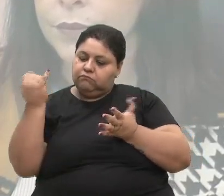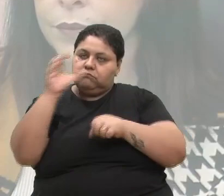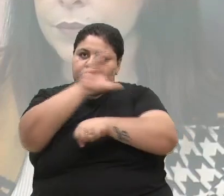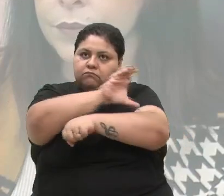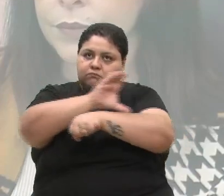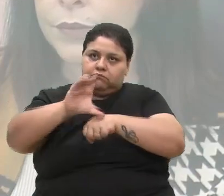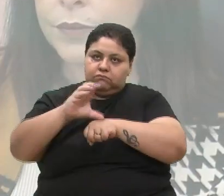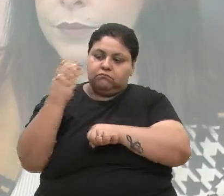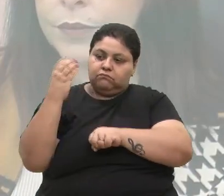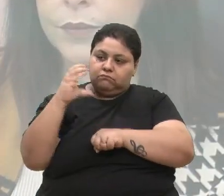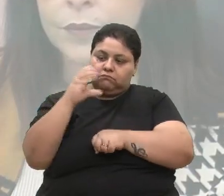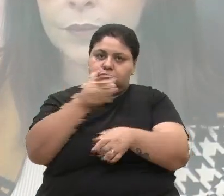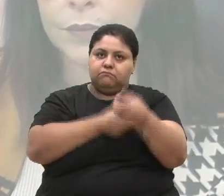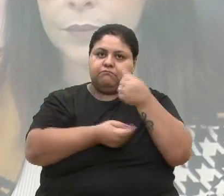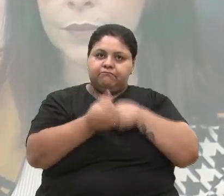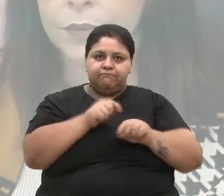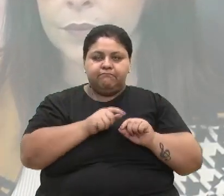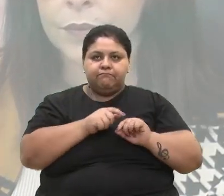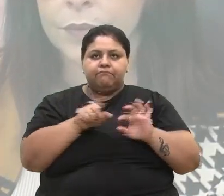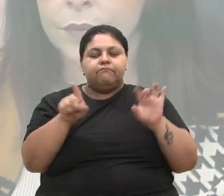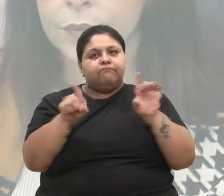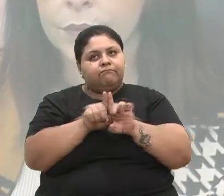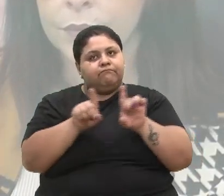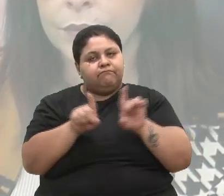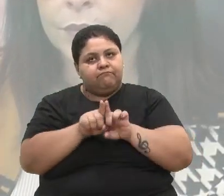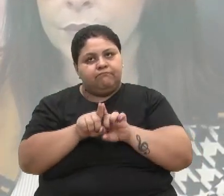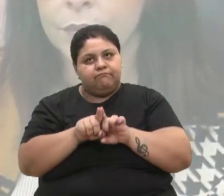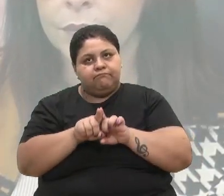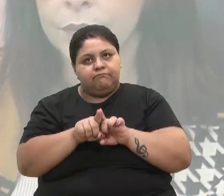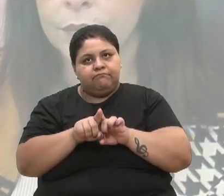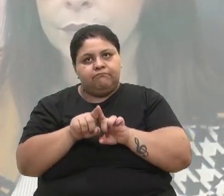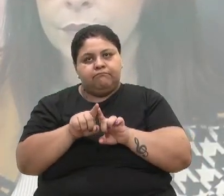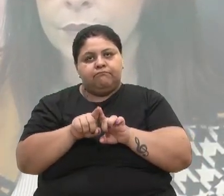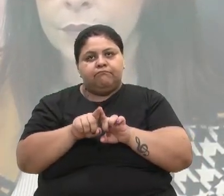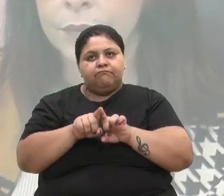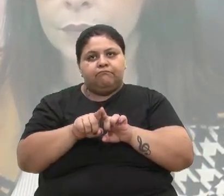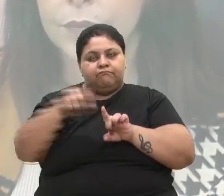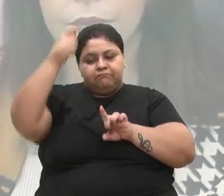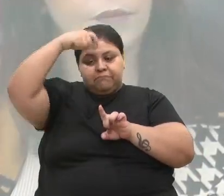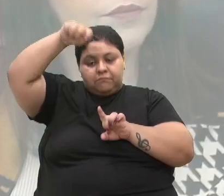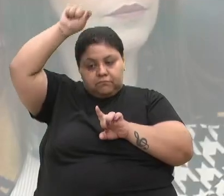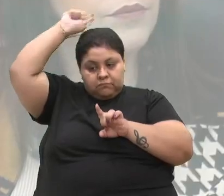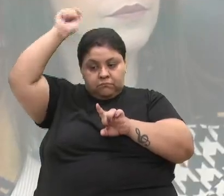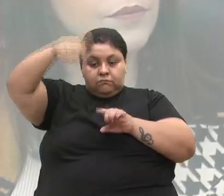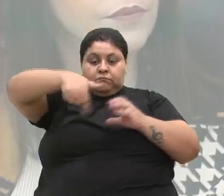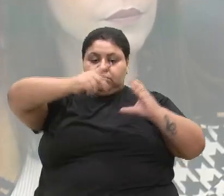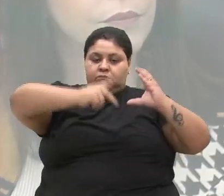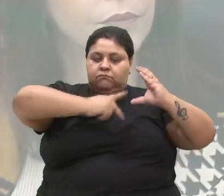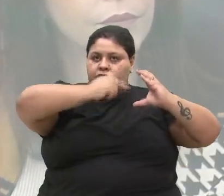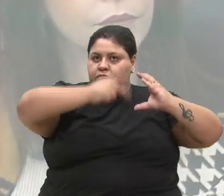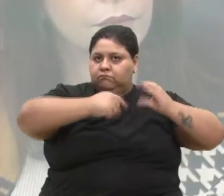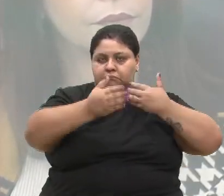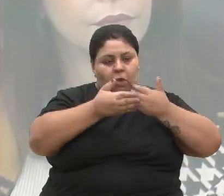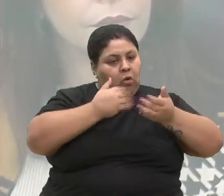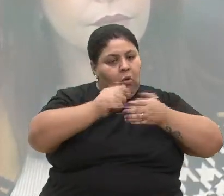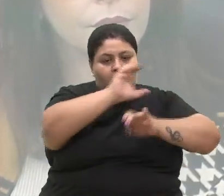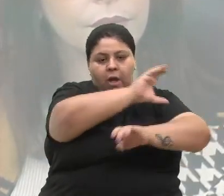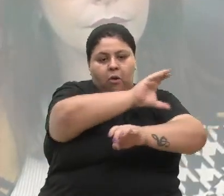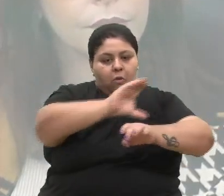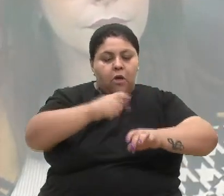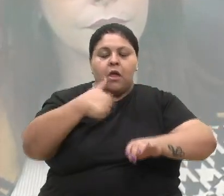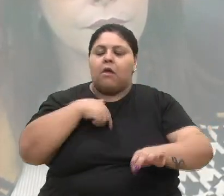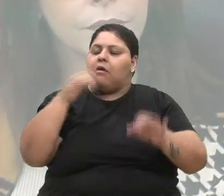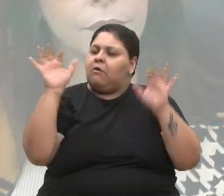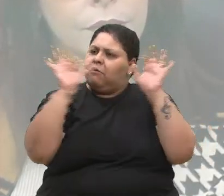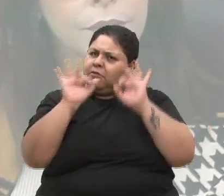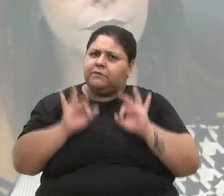de Ciências Econômicas, sem falar que quando a universidade vem aqui à Câmara de Vereadores, independentemente do curso, eu fico muito